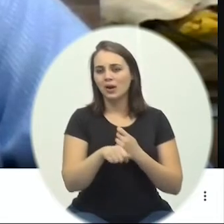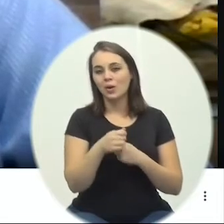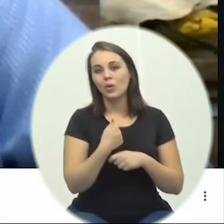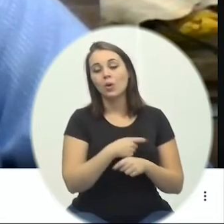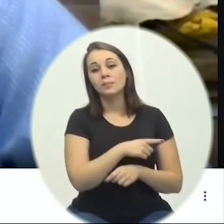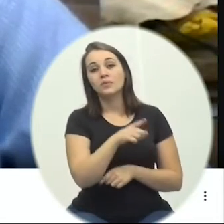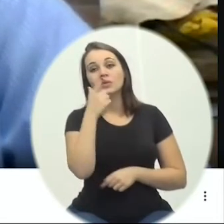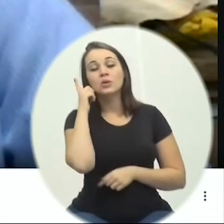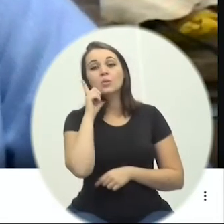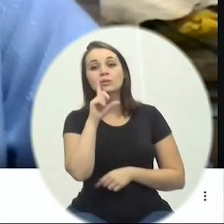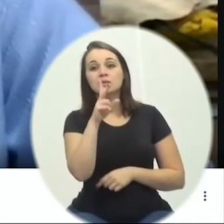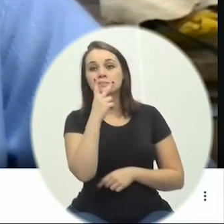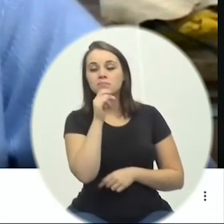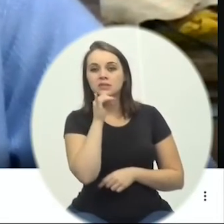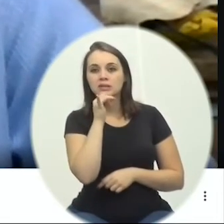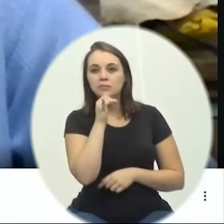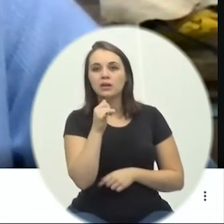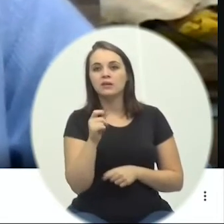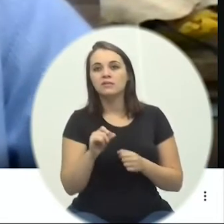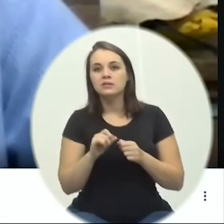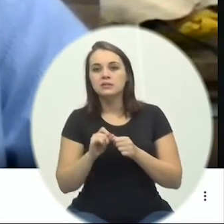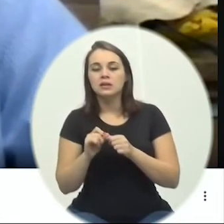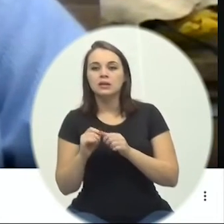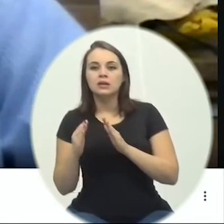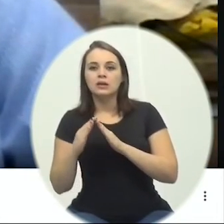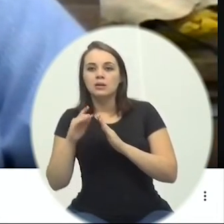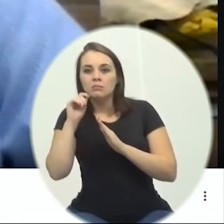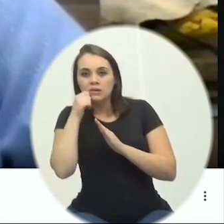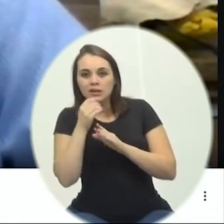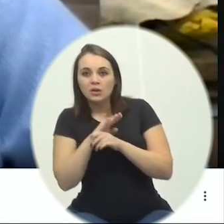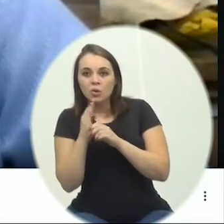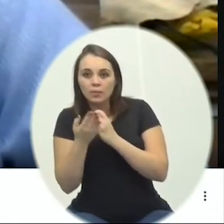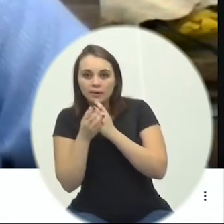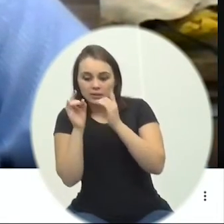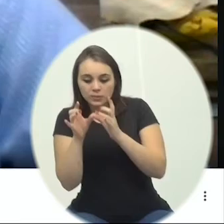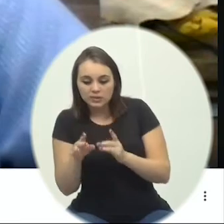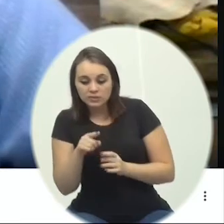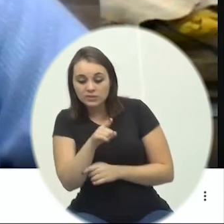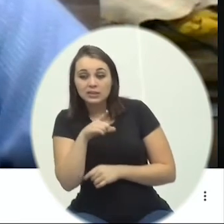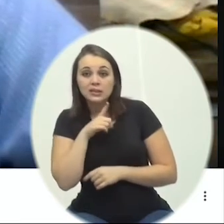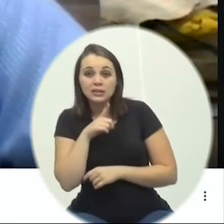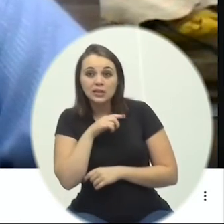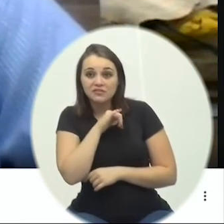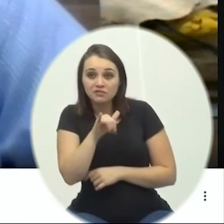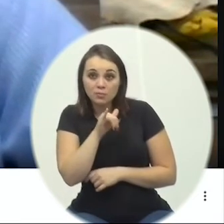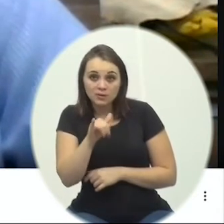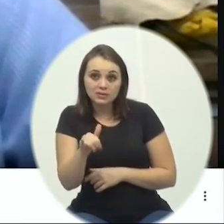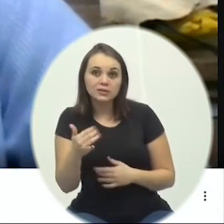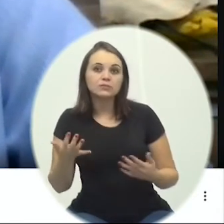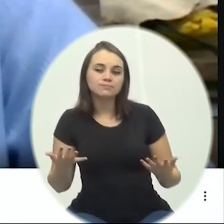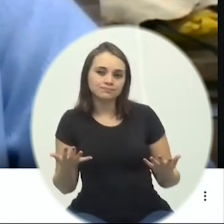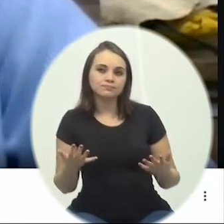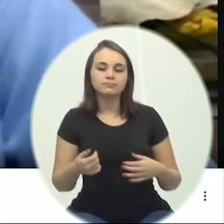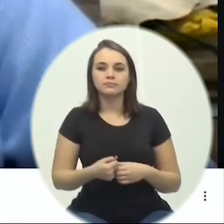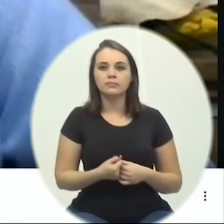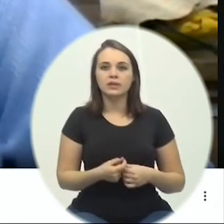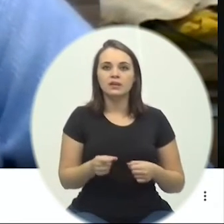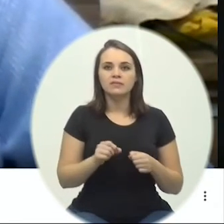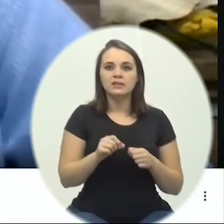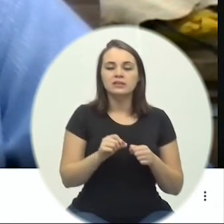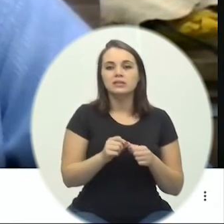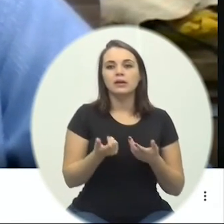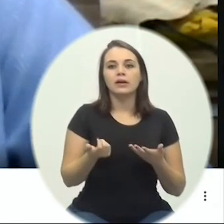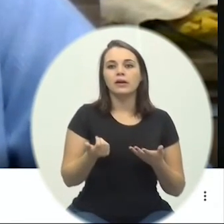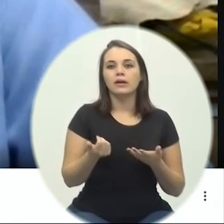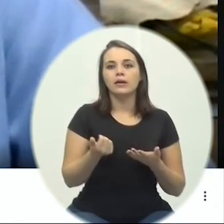lá, botar uma padaria no Monte Castelo, você teria os dados pela primeira vez na história do Monte Castelo. Para botar uma farmácia no